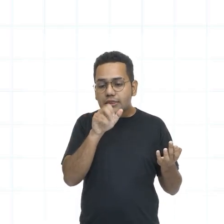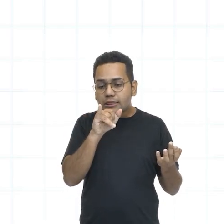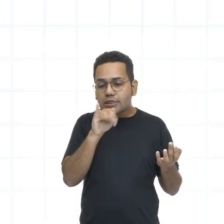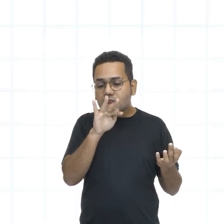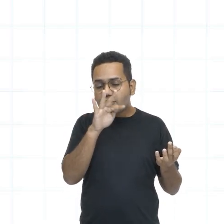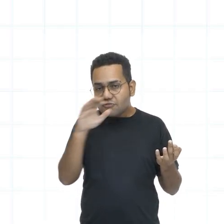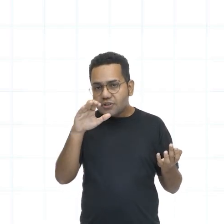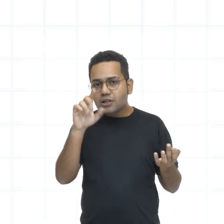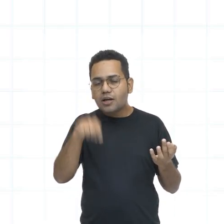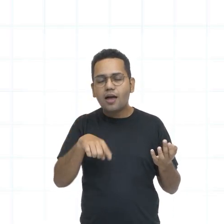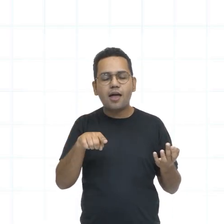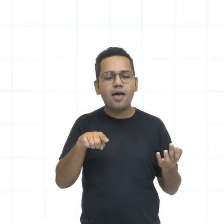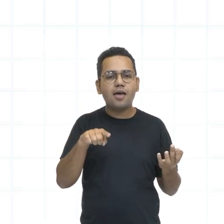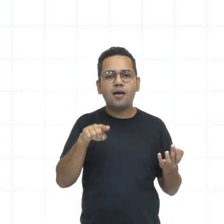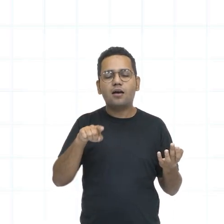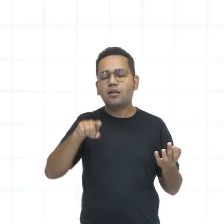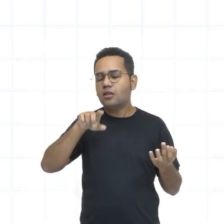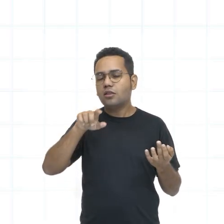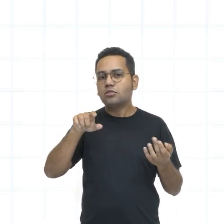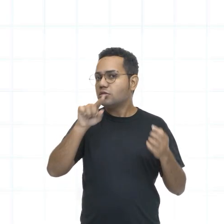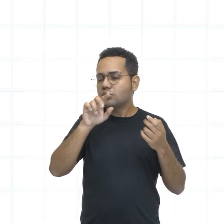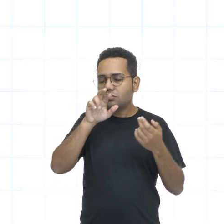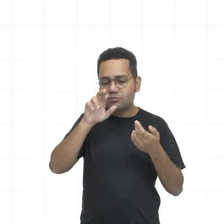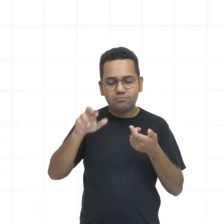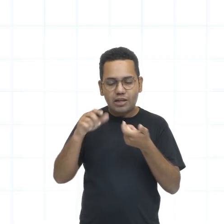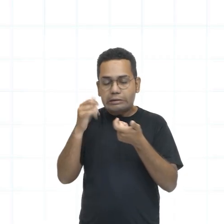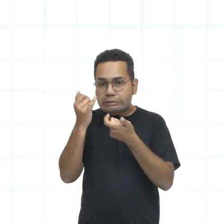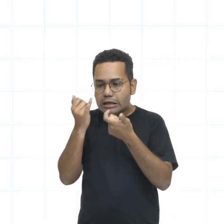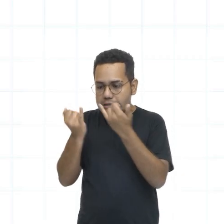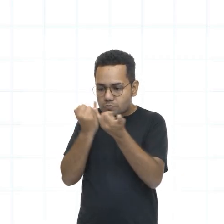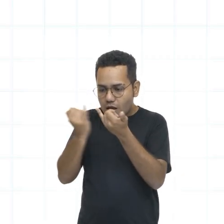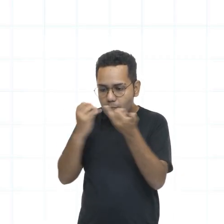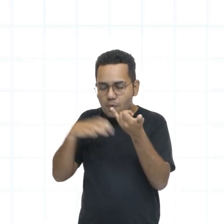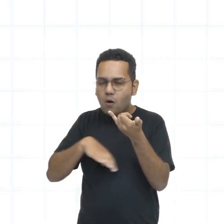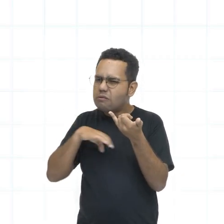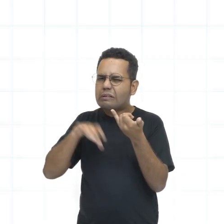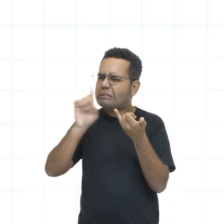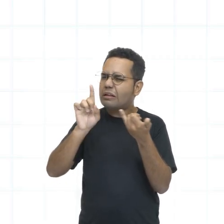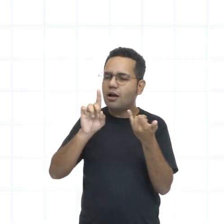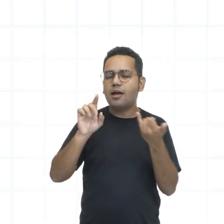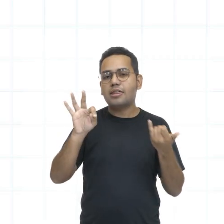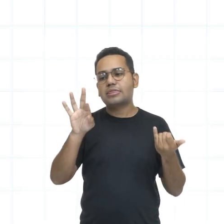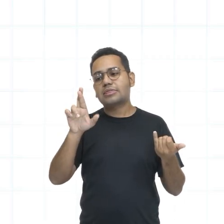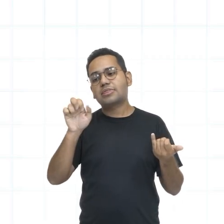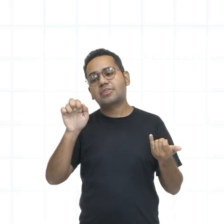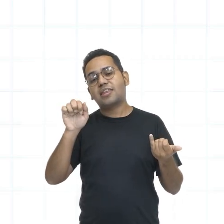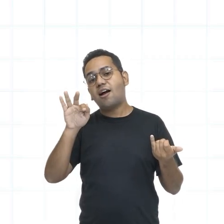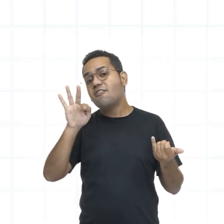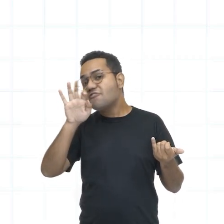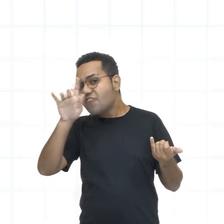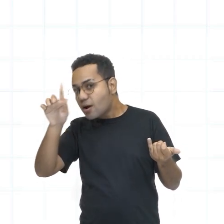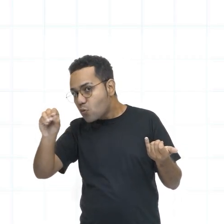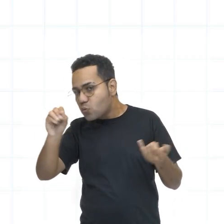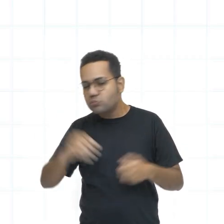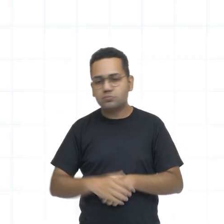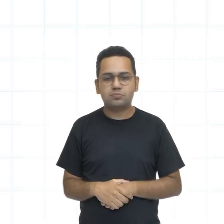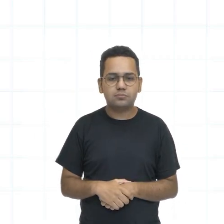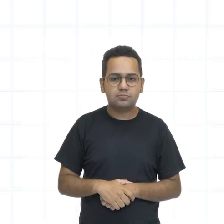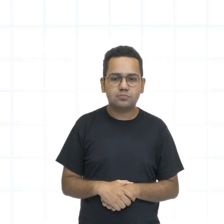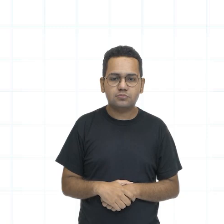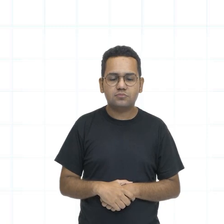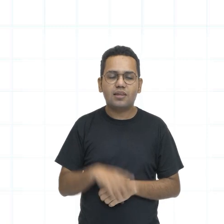tá? Então, nós temos ali congestion, significa congestionamento, lane, faixa, intersection,